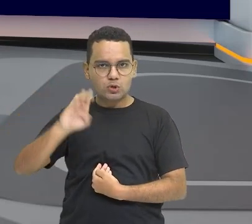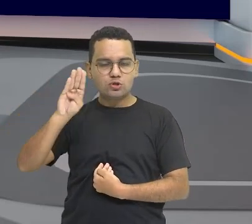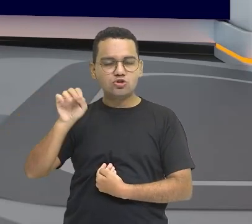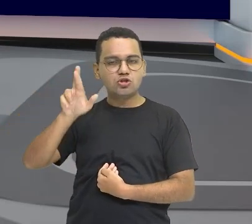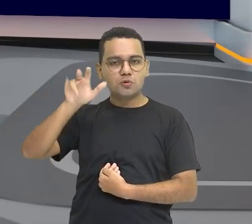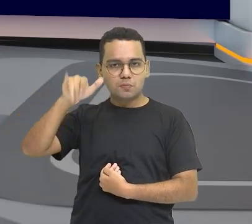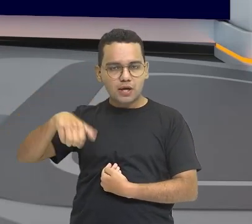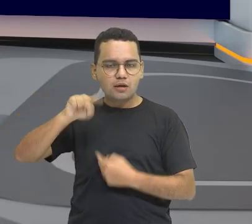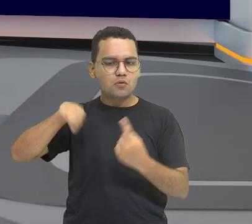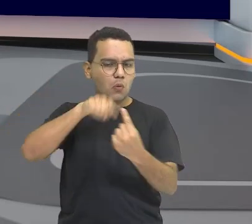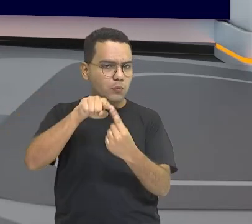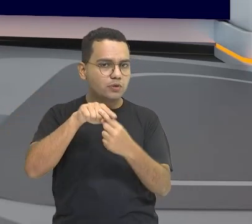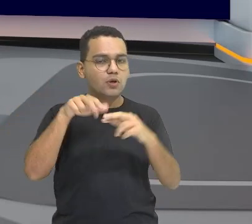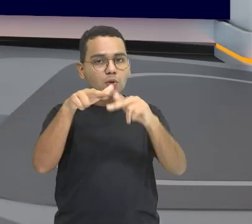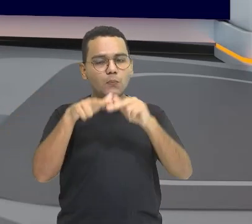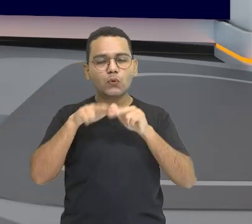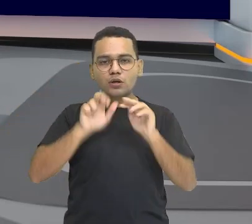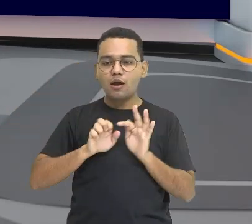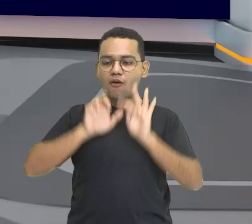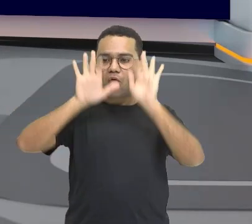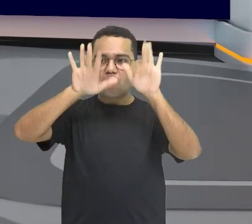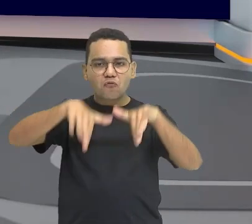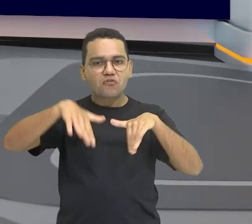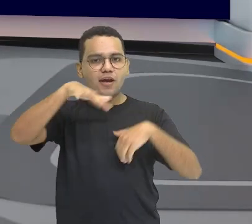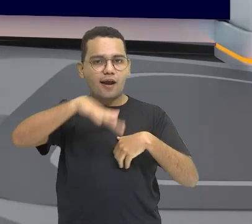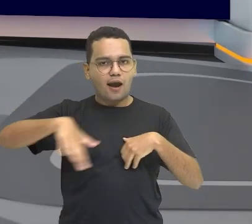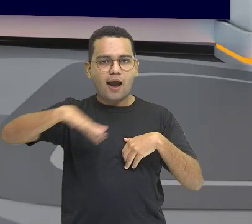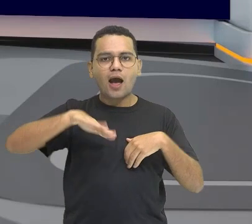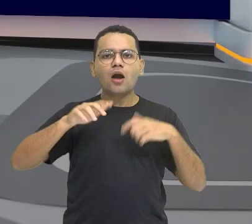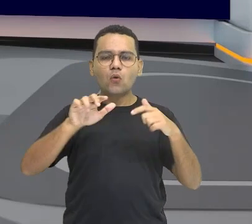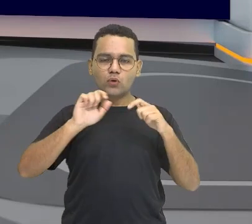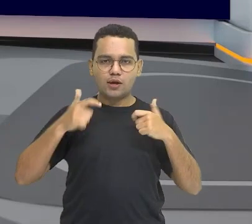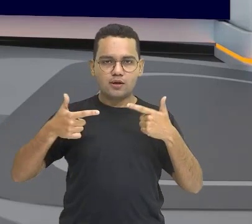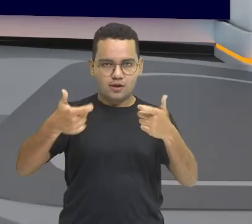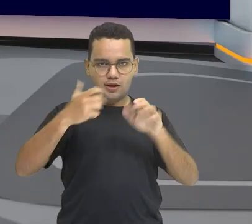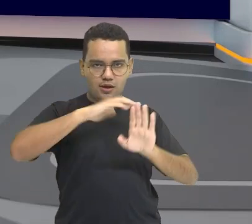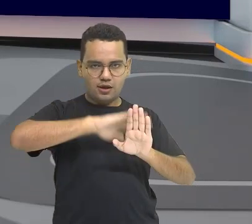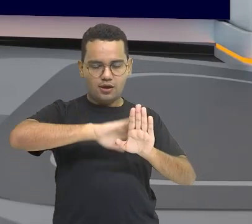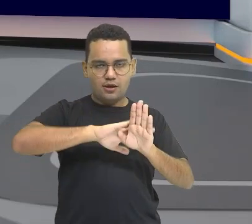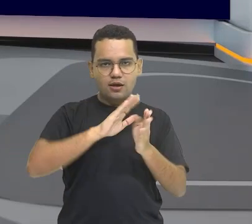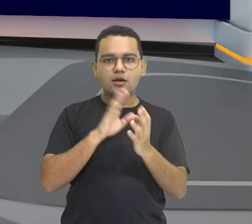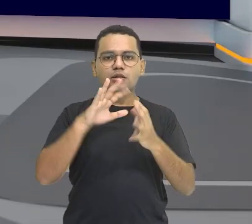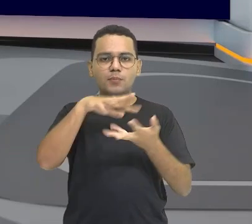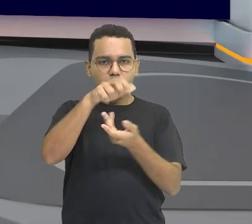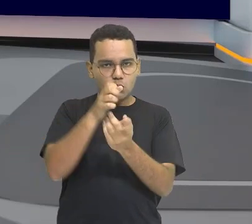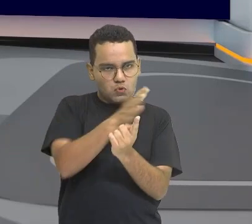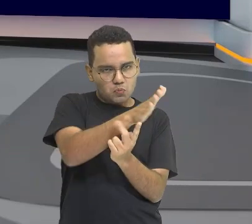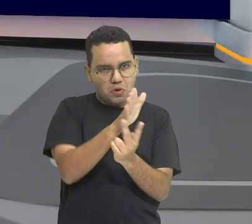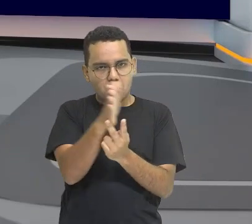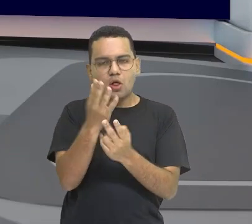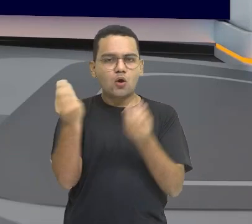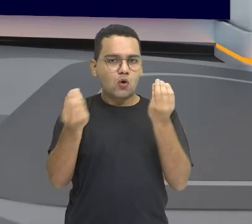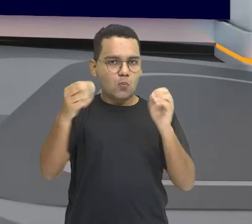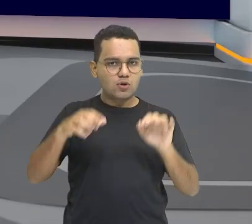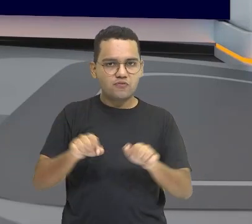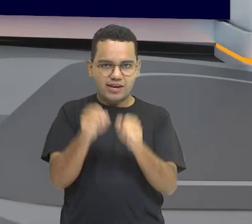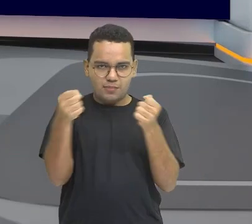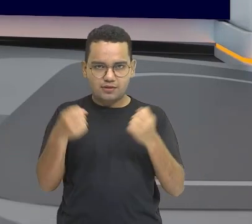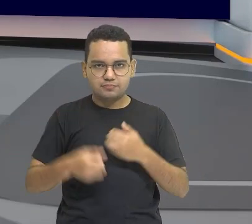fim dessa ordem chamada de ordem bipolar com a sua queda também. Acompanhe comigo o